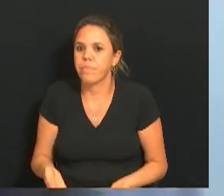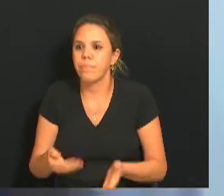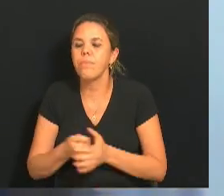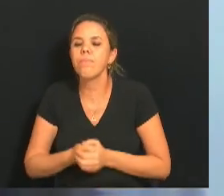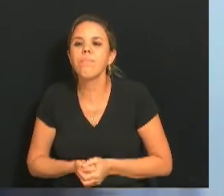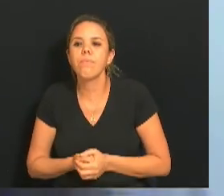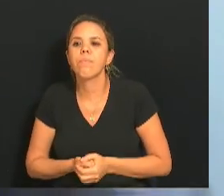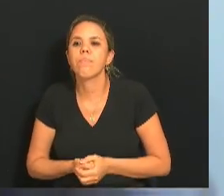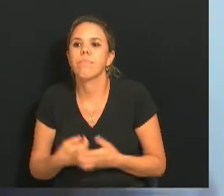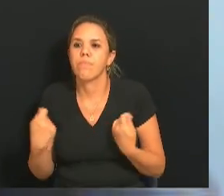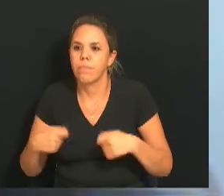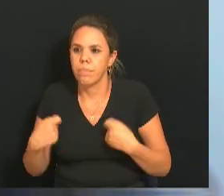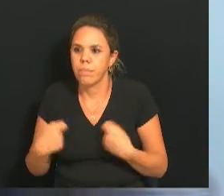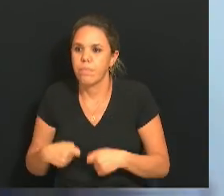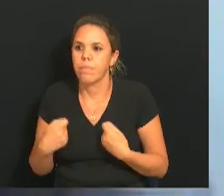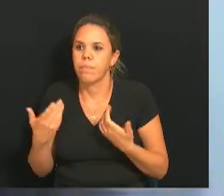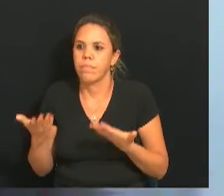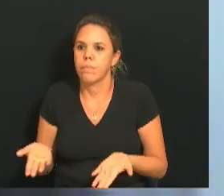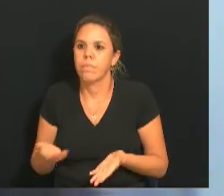Nós precisávamos